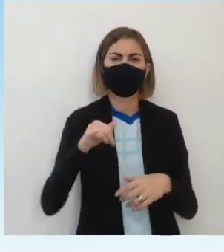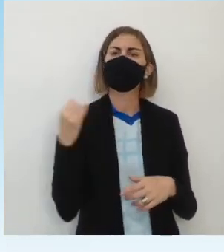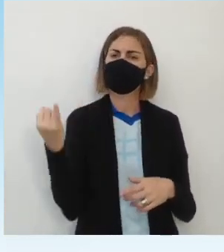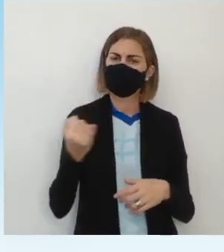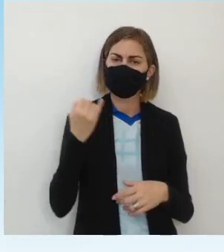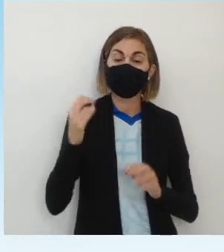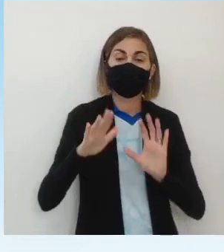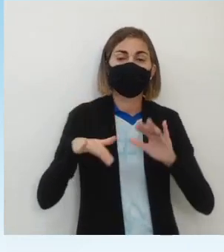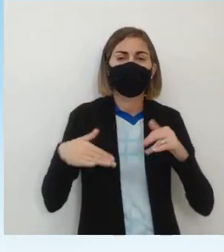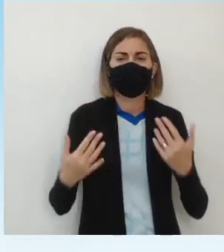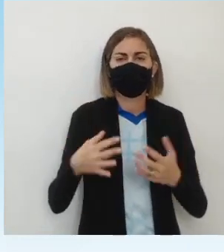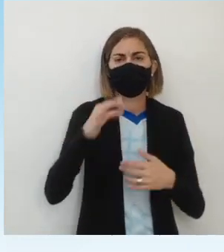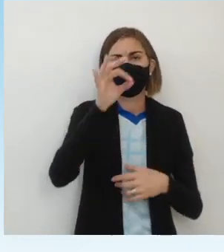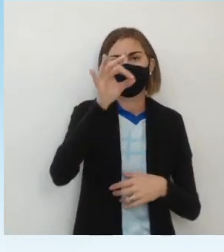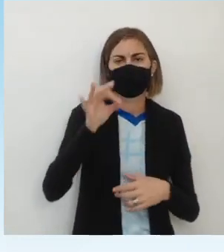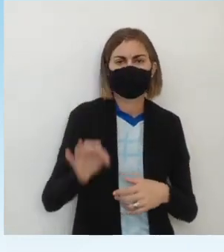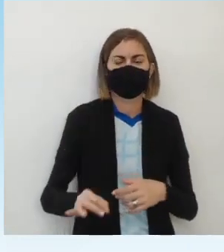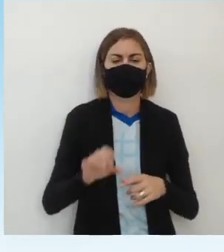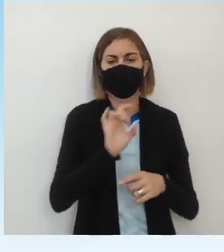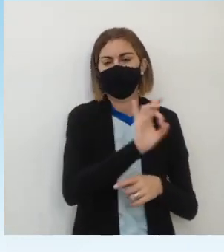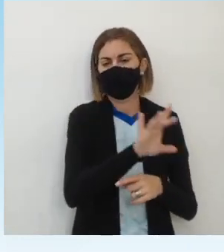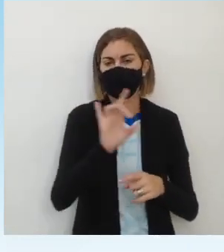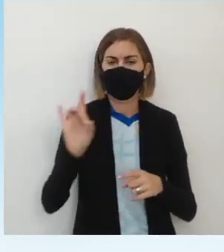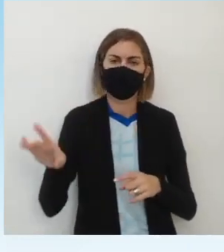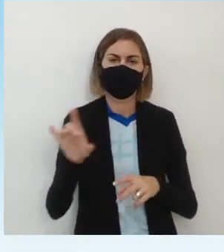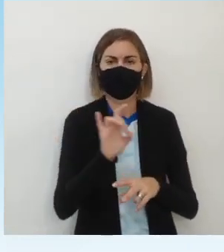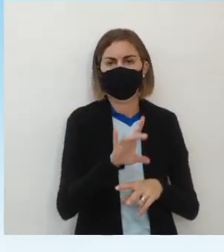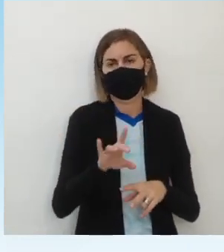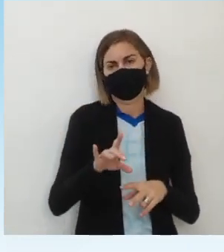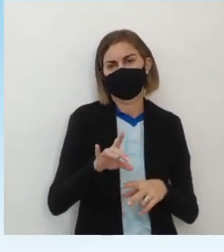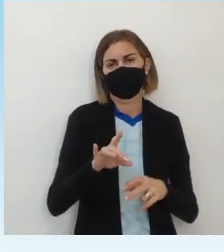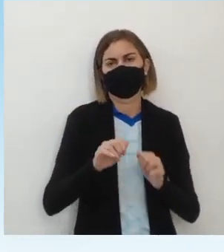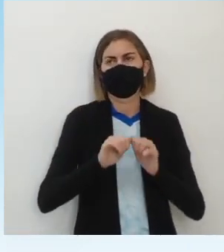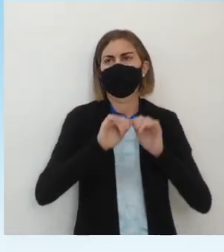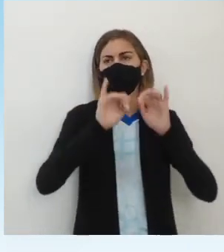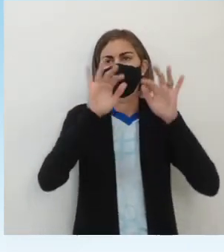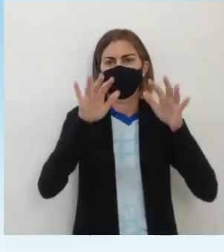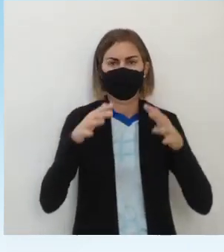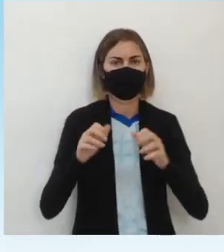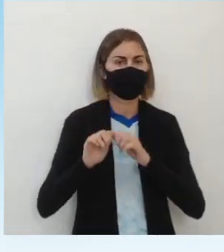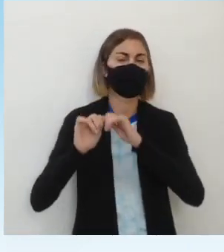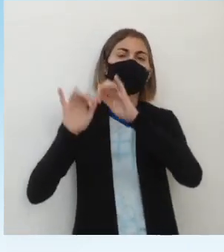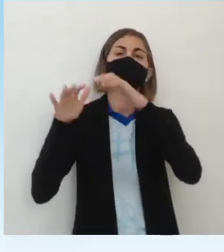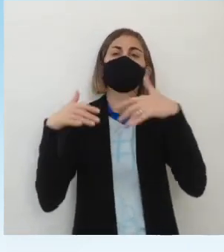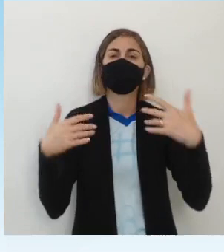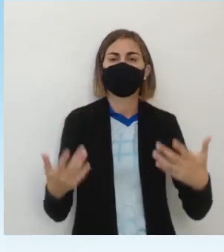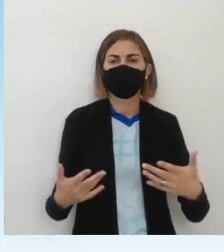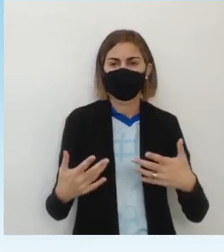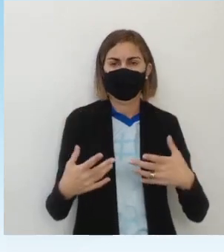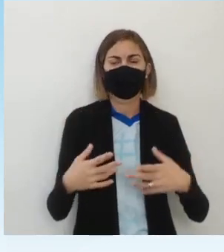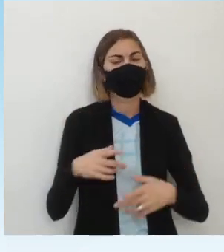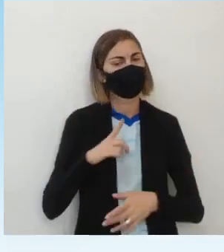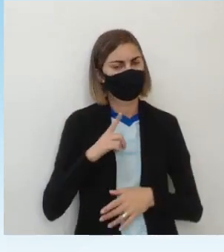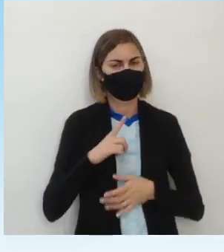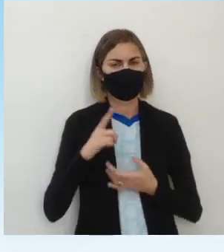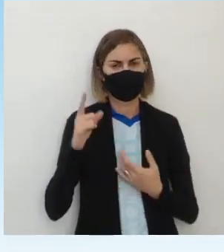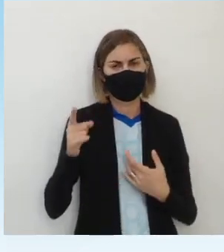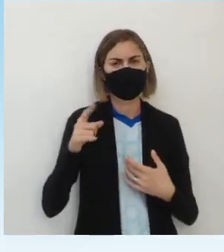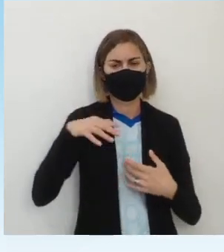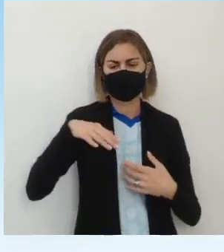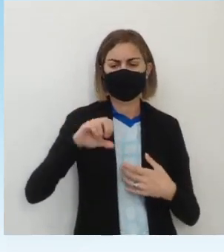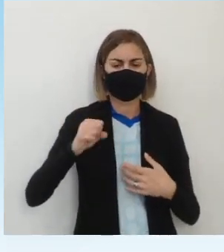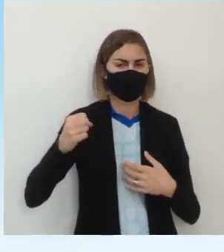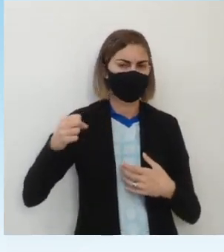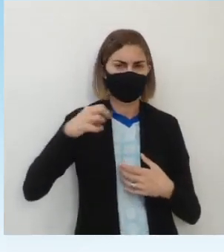importa qual o percentual de cada um dos gases na atmosfera, tá certo? O fato é que essa